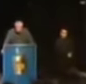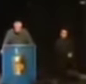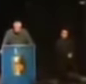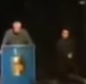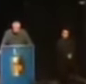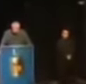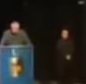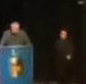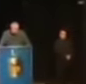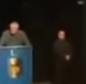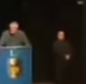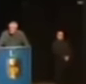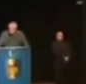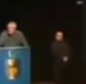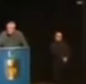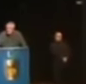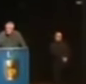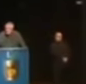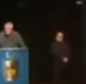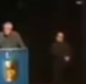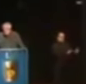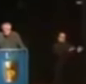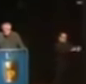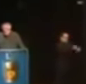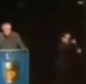Porcos e homens se confundem.